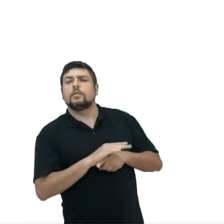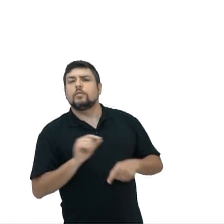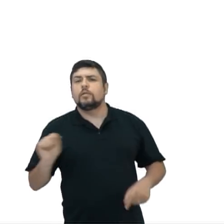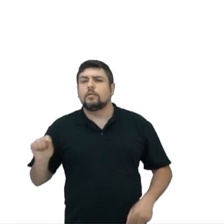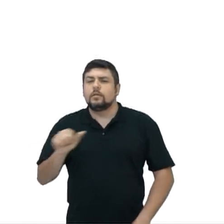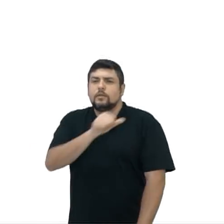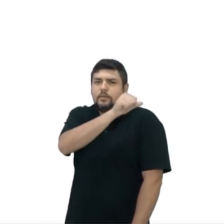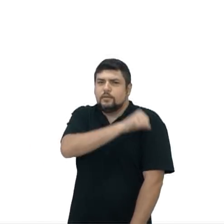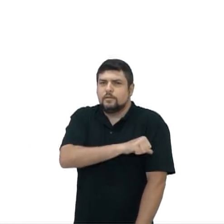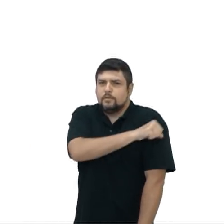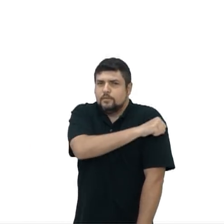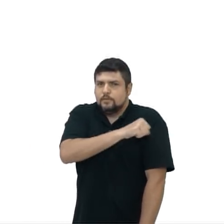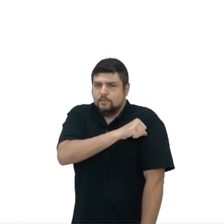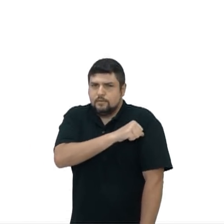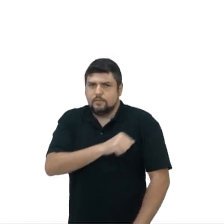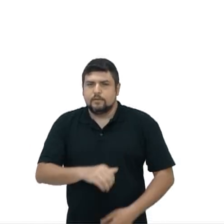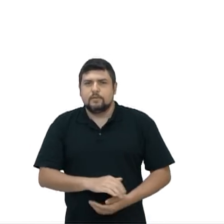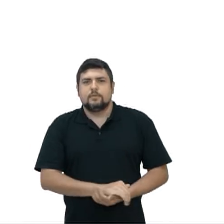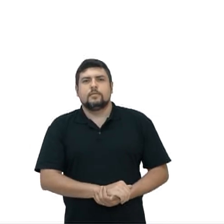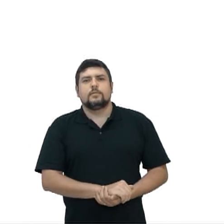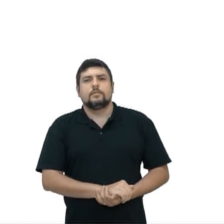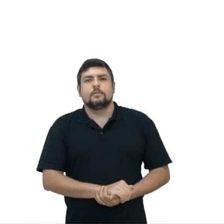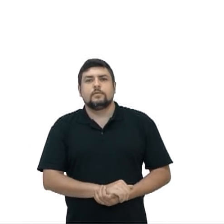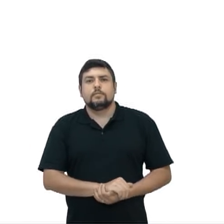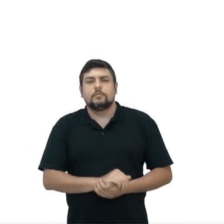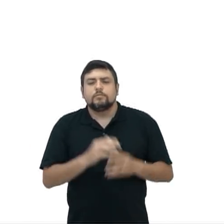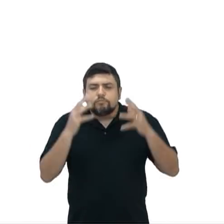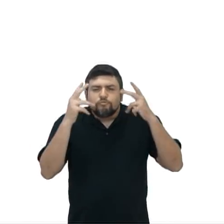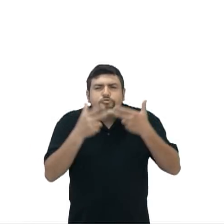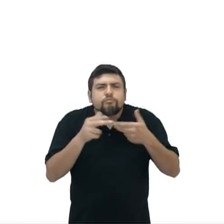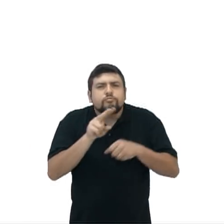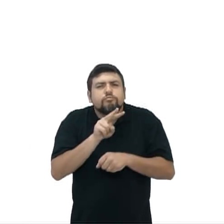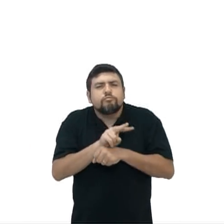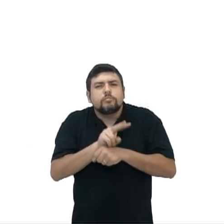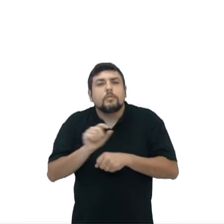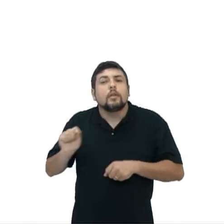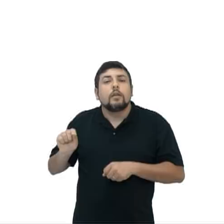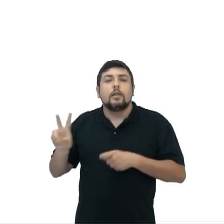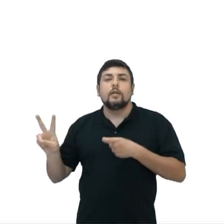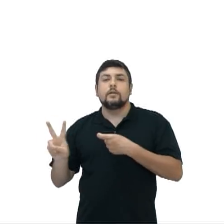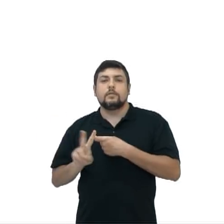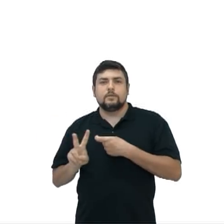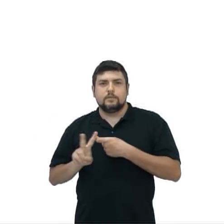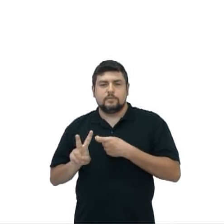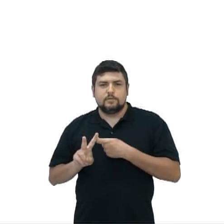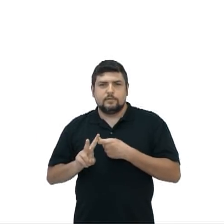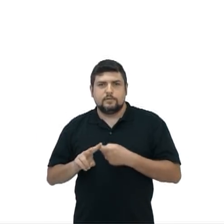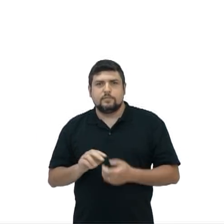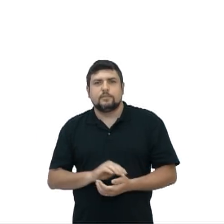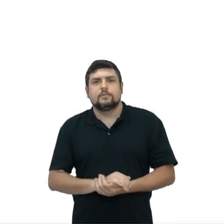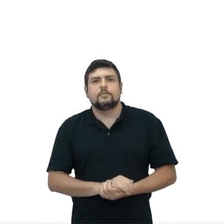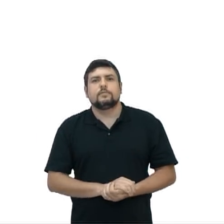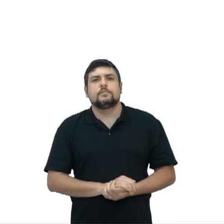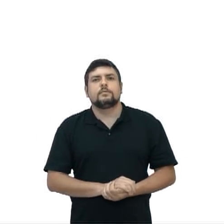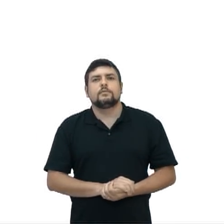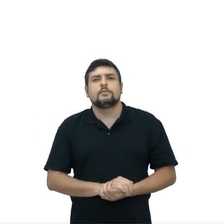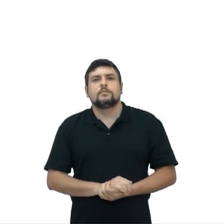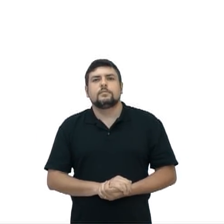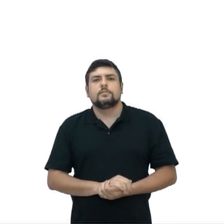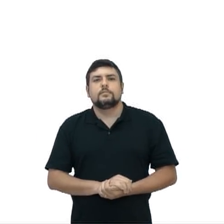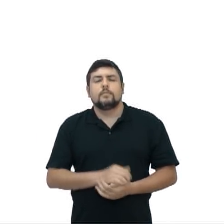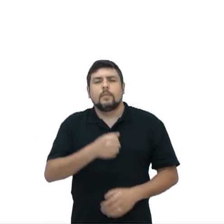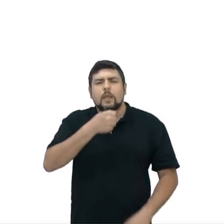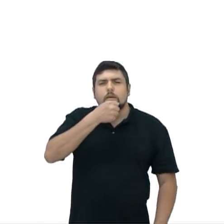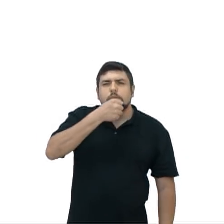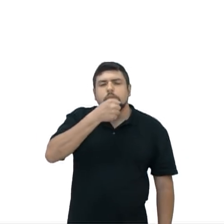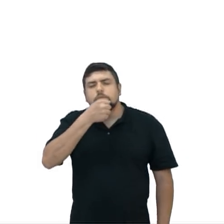nurse. Very good. Quem cuida dos nossos bichinhos? O vet, né? De veterinário em português, moleza. A nossa cantora é